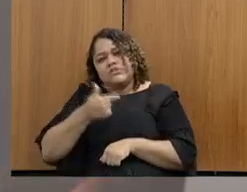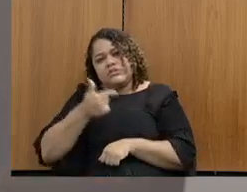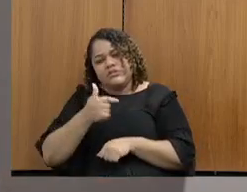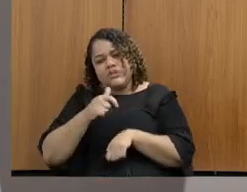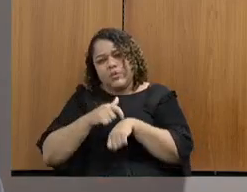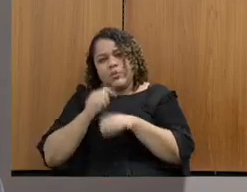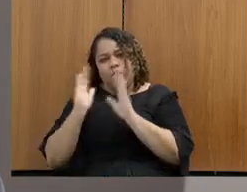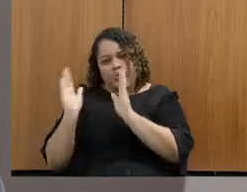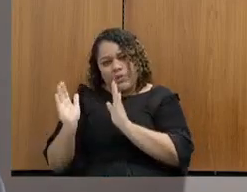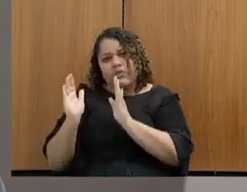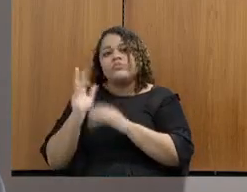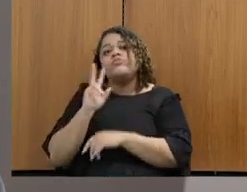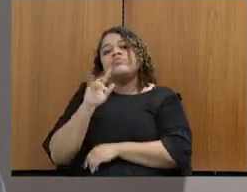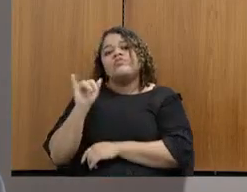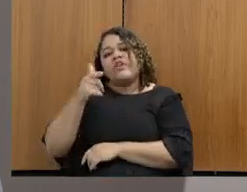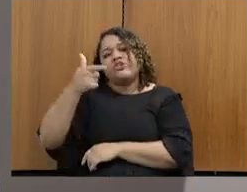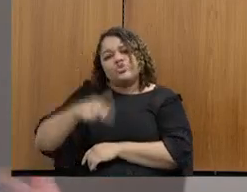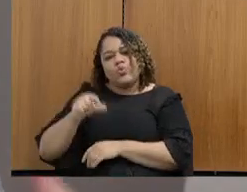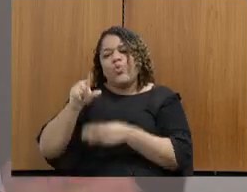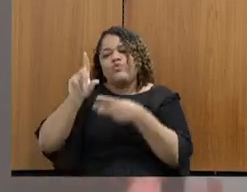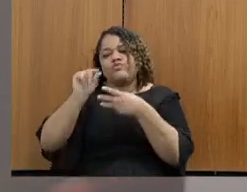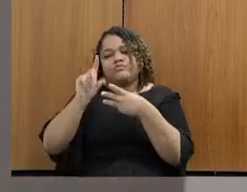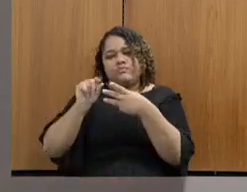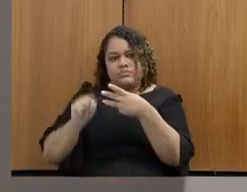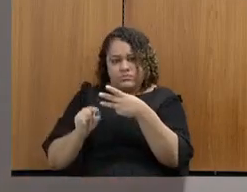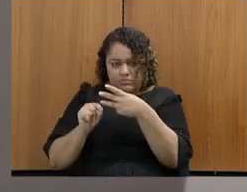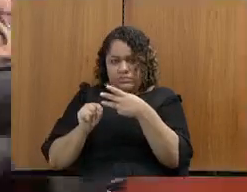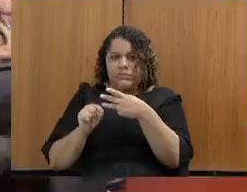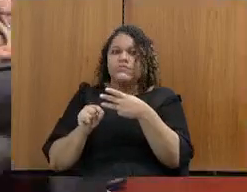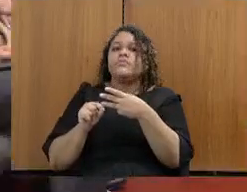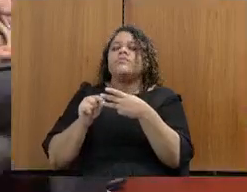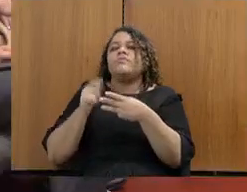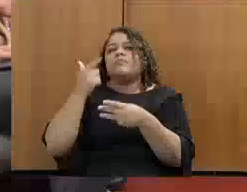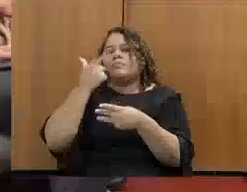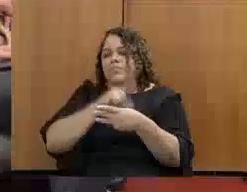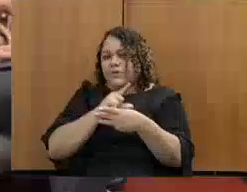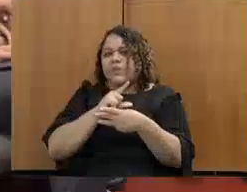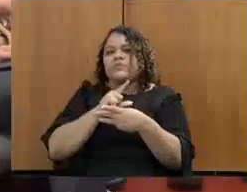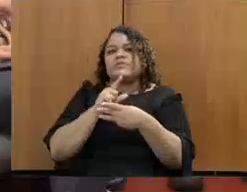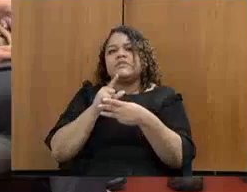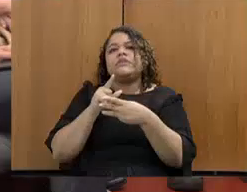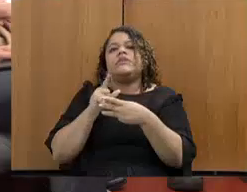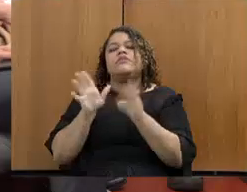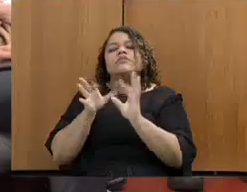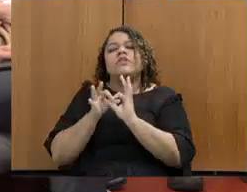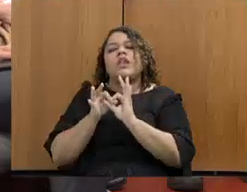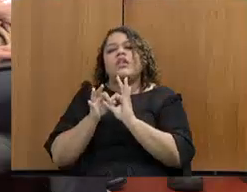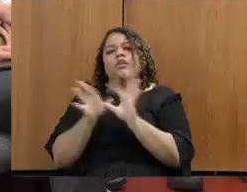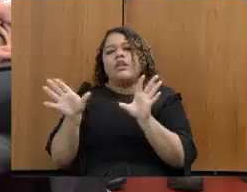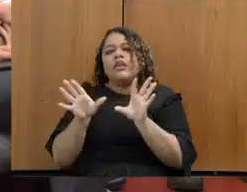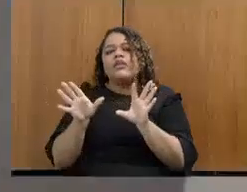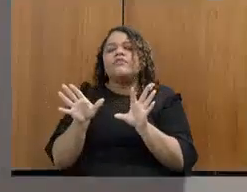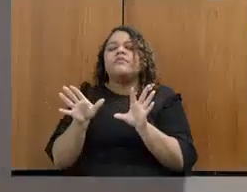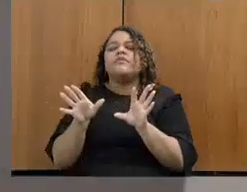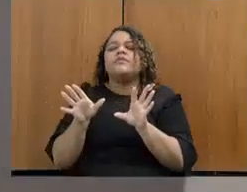nós vamos repetir os processos licitatórios é para que haja essa disponibilidade imediata de